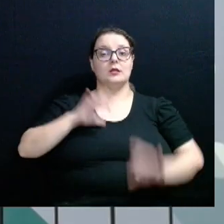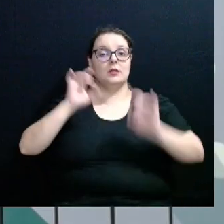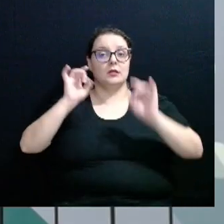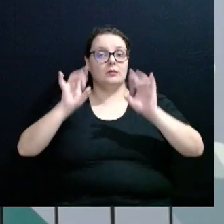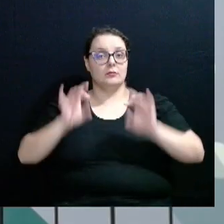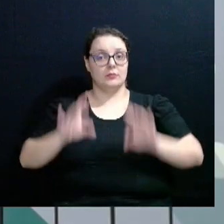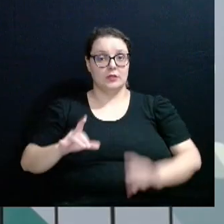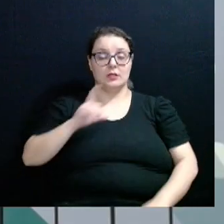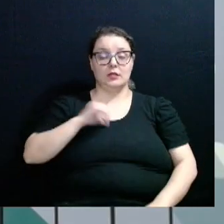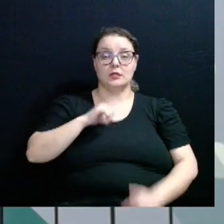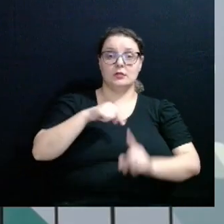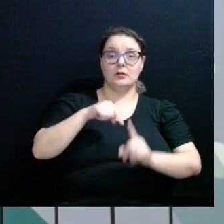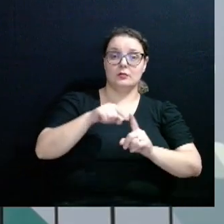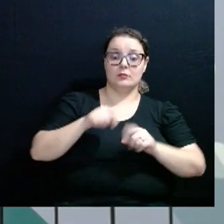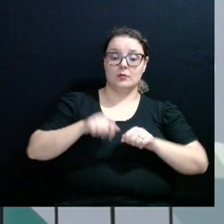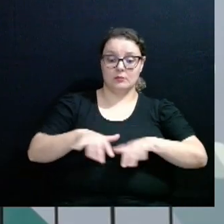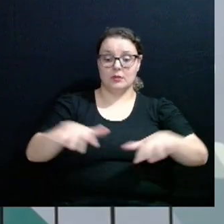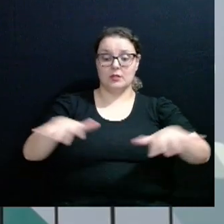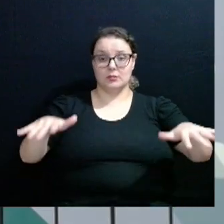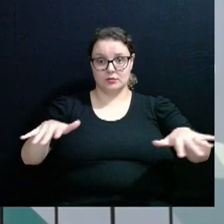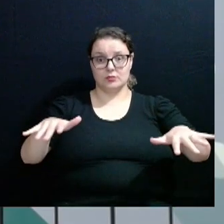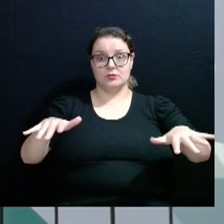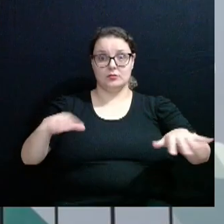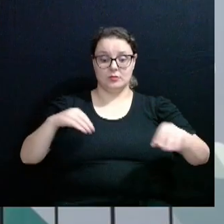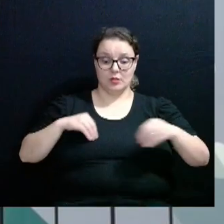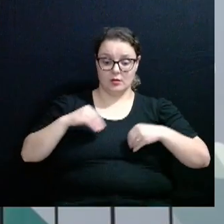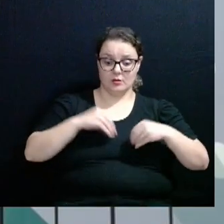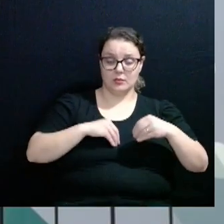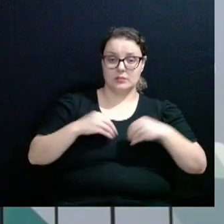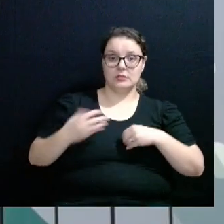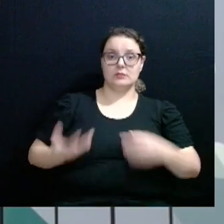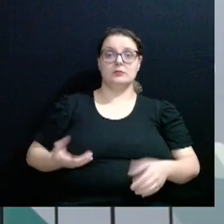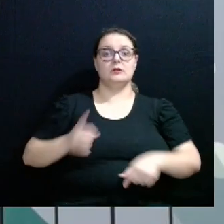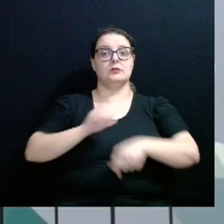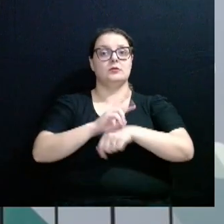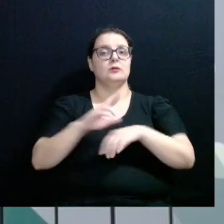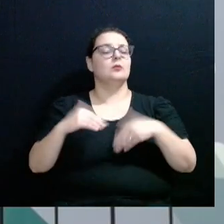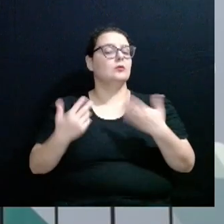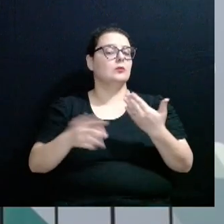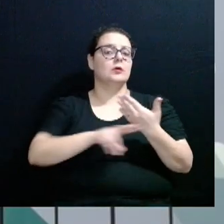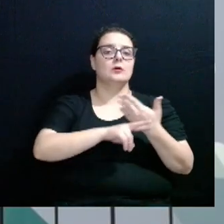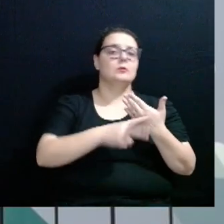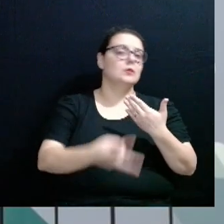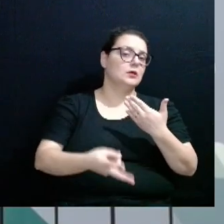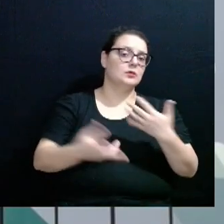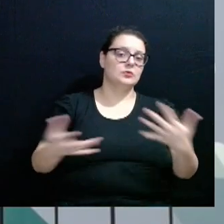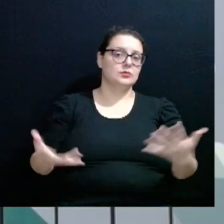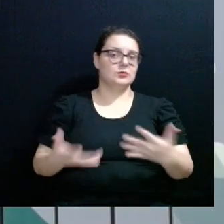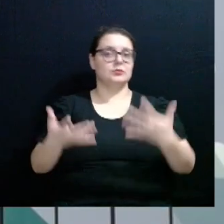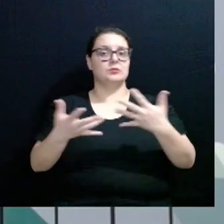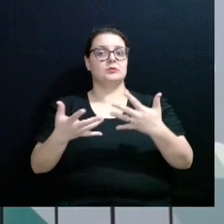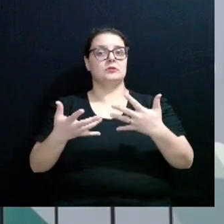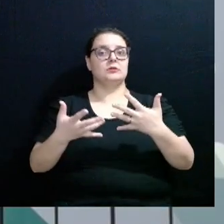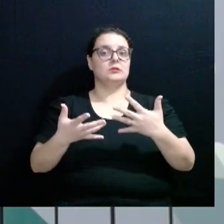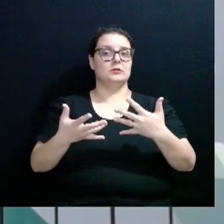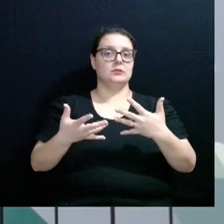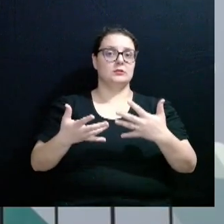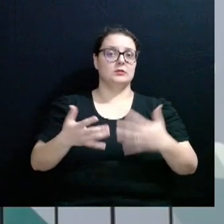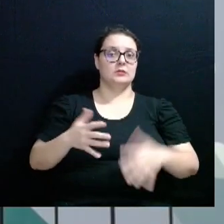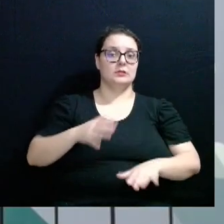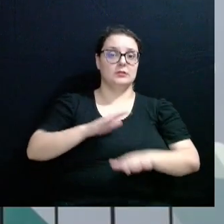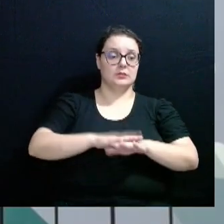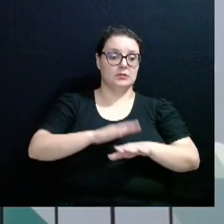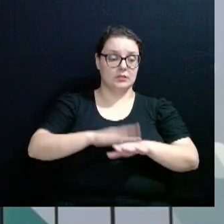objetivo de ampliar os exames, né? Doutor, qual que é o impacto dessa iniciativa no acesso das mulheres que